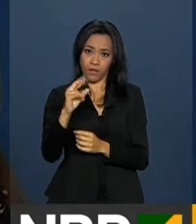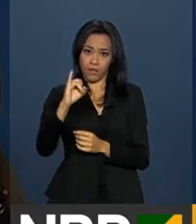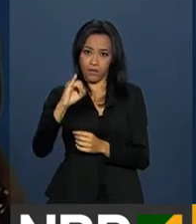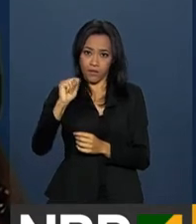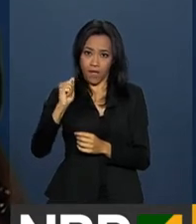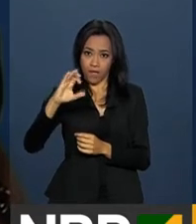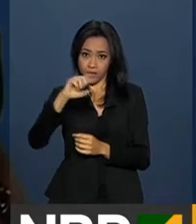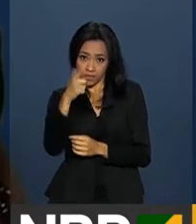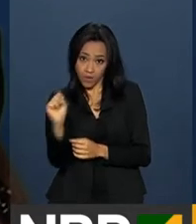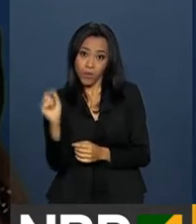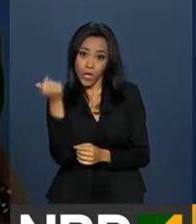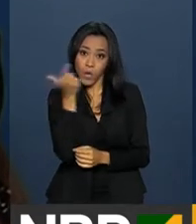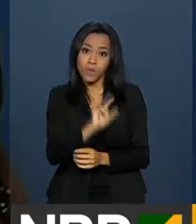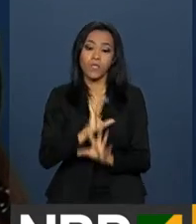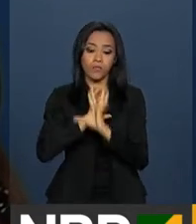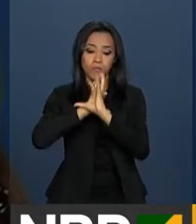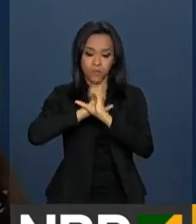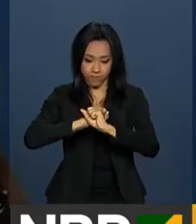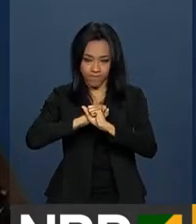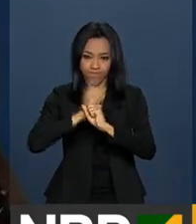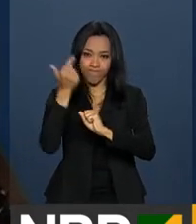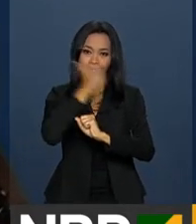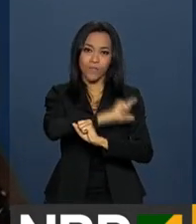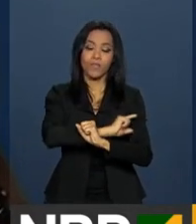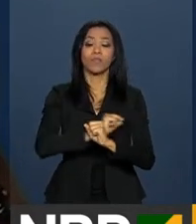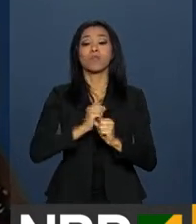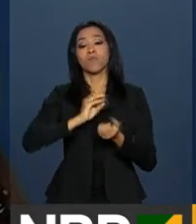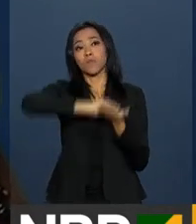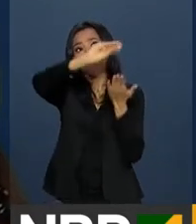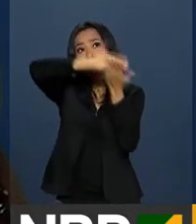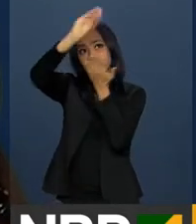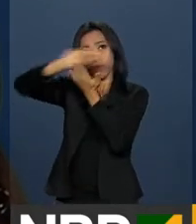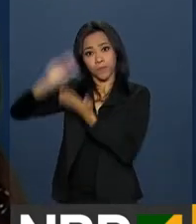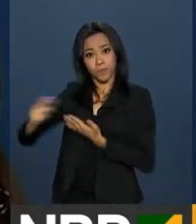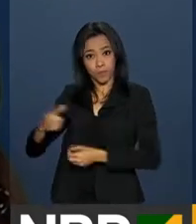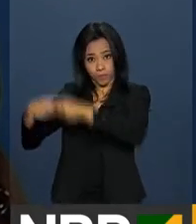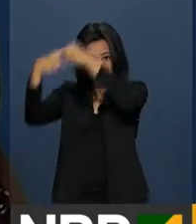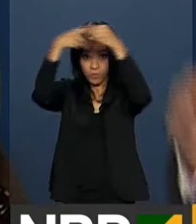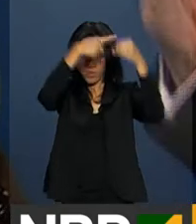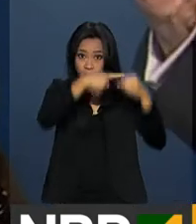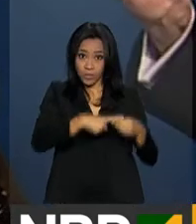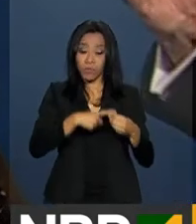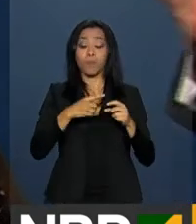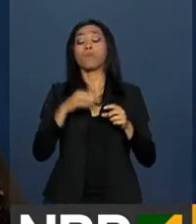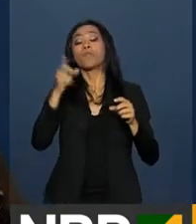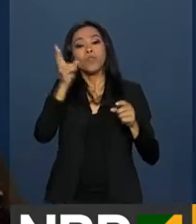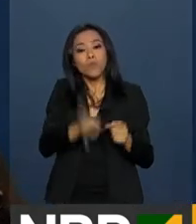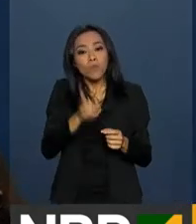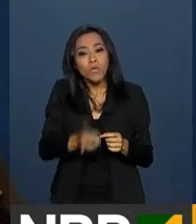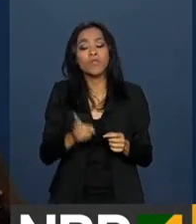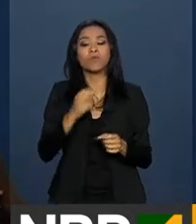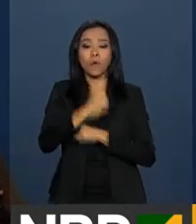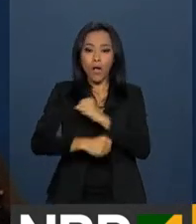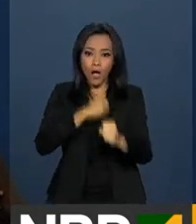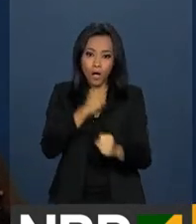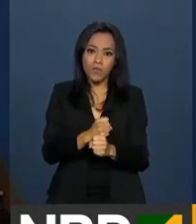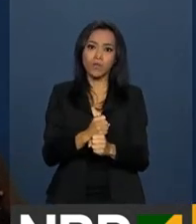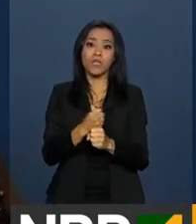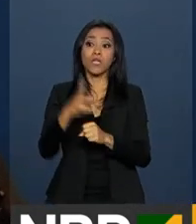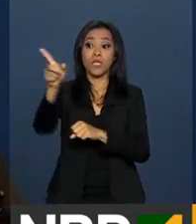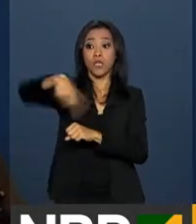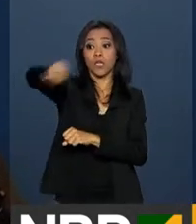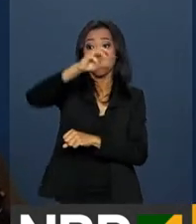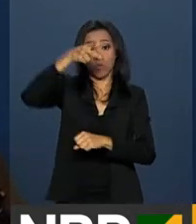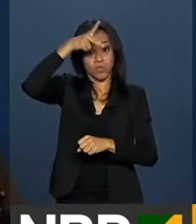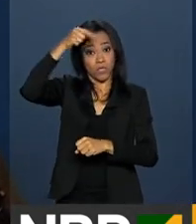fechar o balanço naquela oportunidade. De igual maneira, no ano seguinte, quando novamente fui procurado pela Marcha para